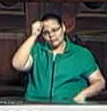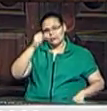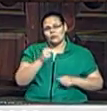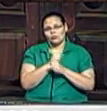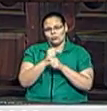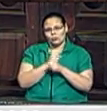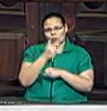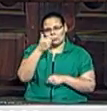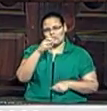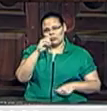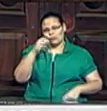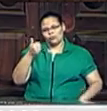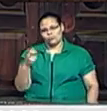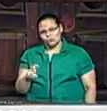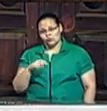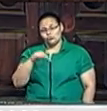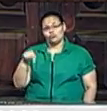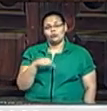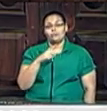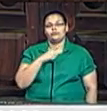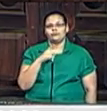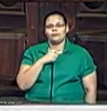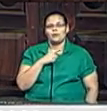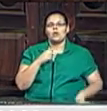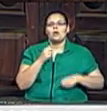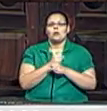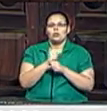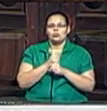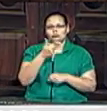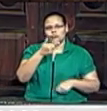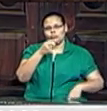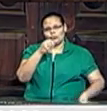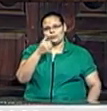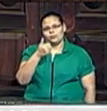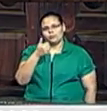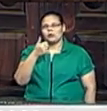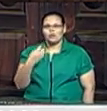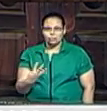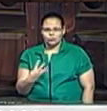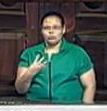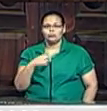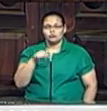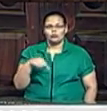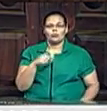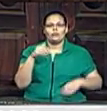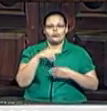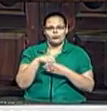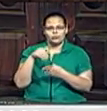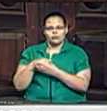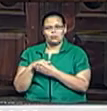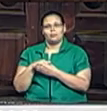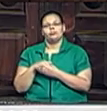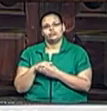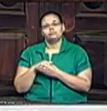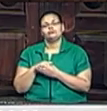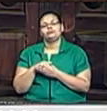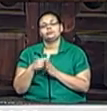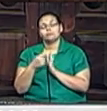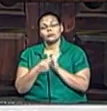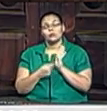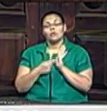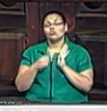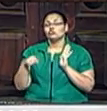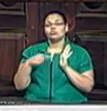2015, quando nós estivemos aqui, 2013, quando, em 2014, quando nós votamos essa matéria,